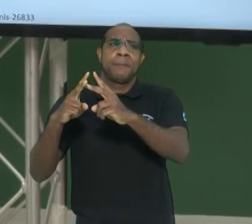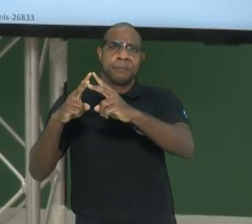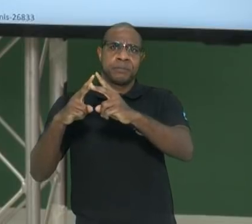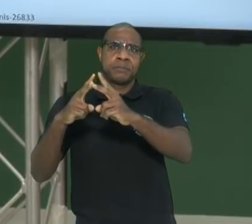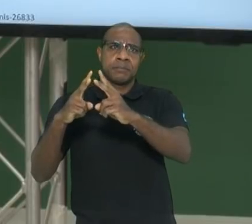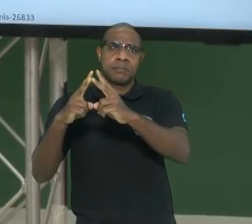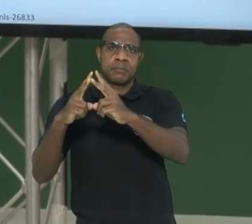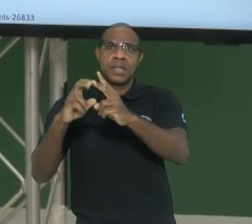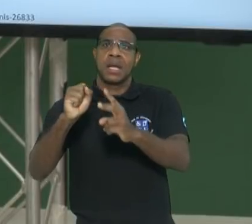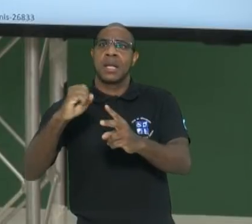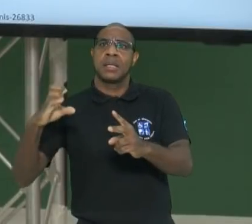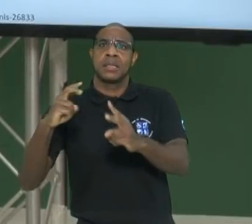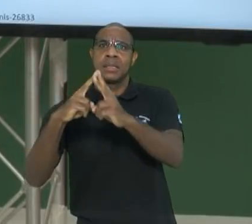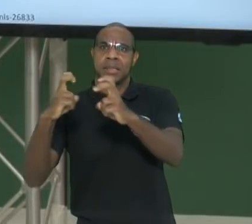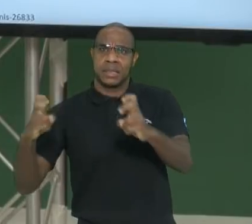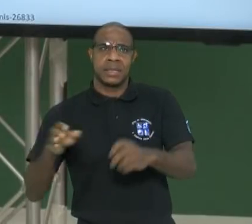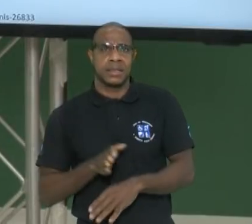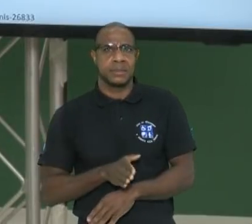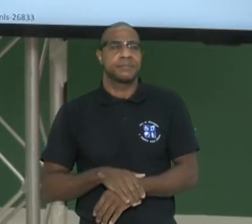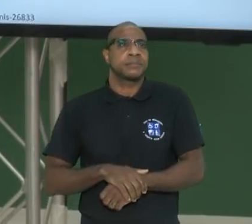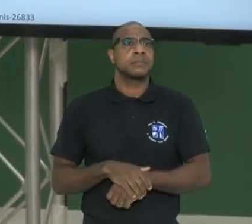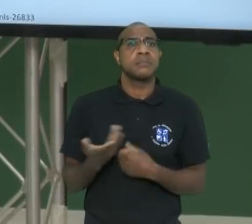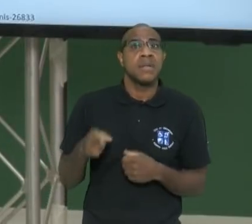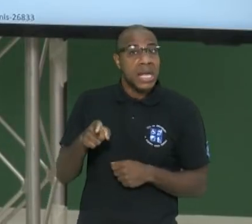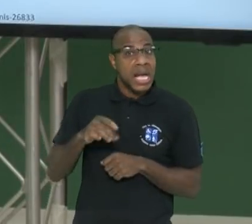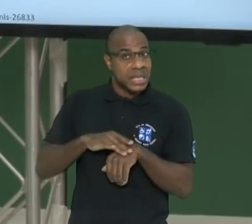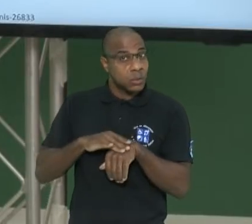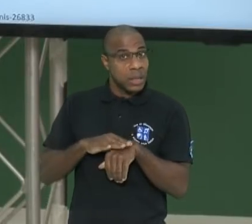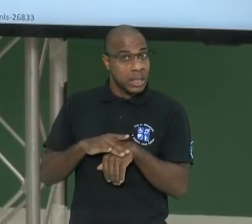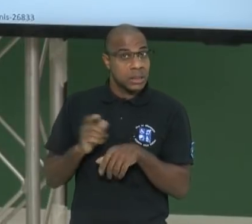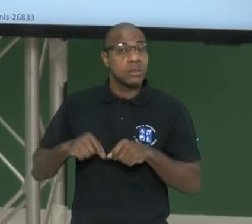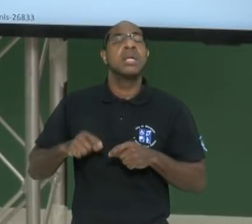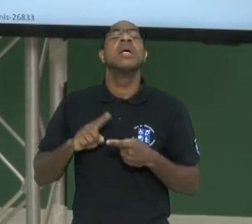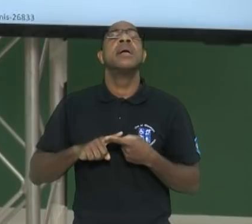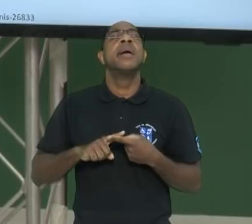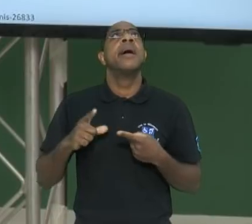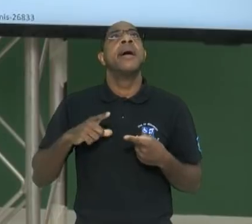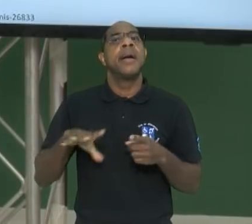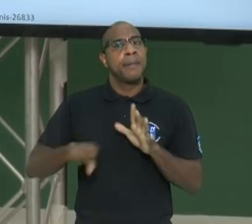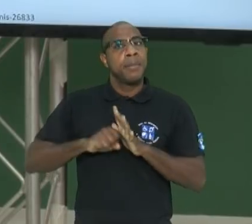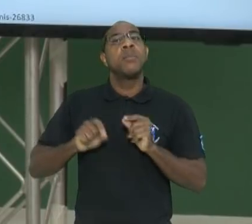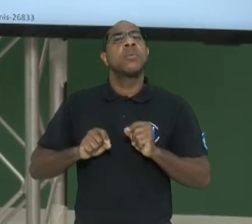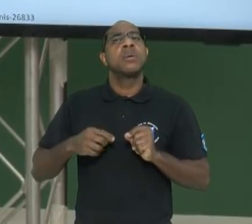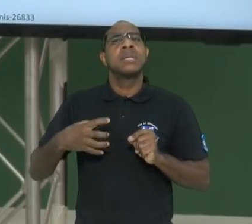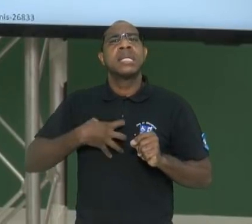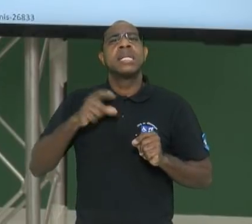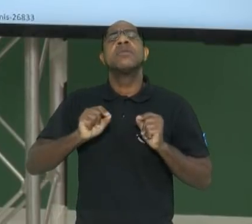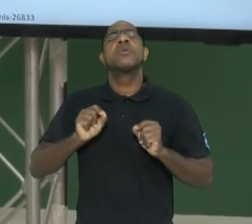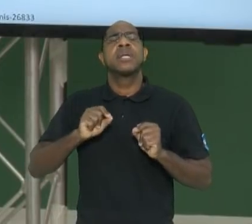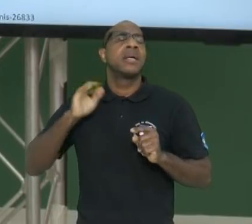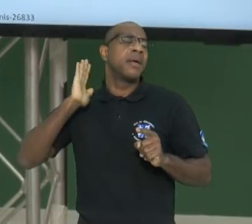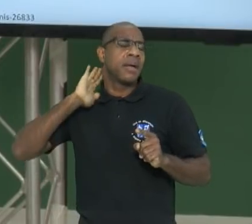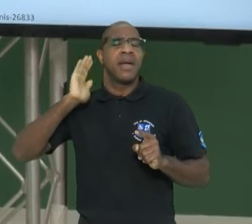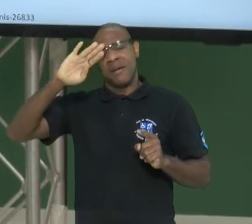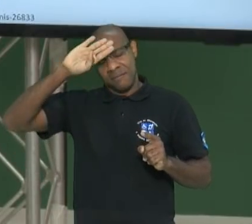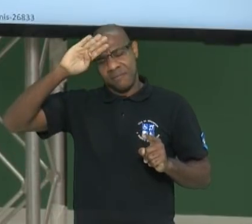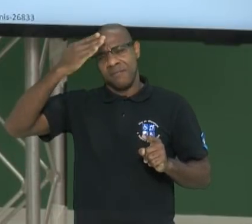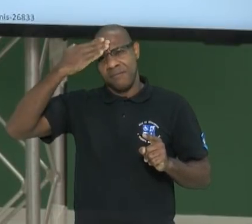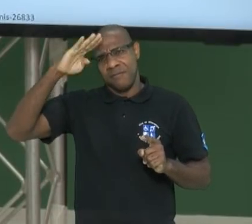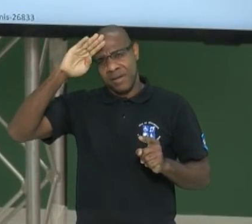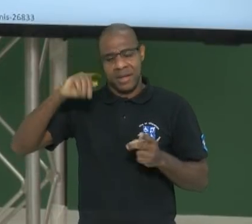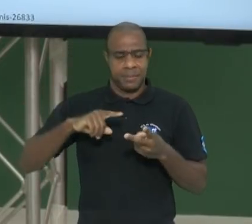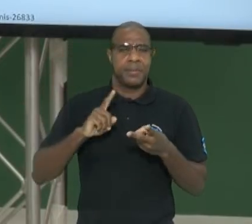Porque essa doença causa febre, dor de cabeça, muito mal-estar, fraqueza e